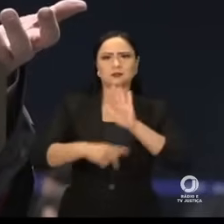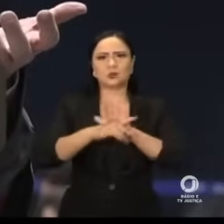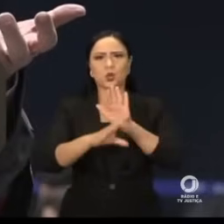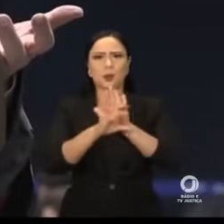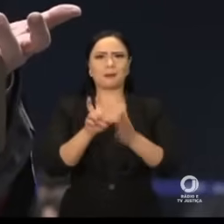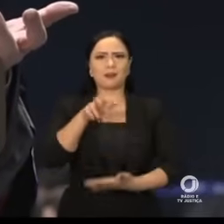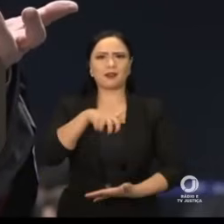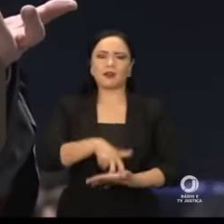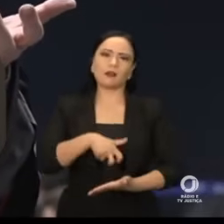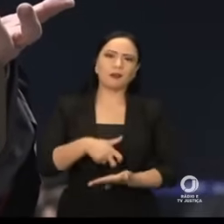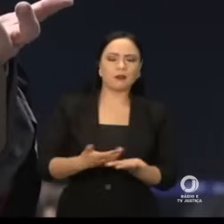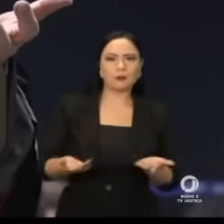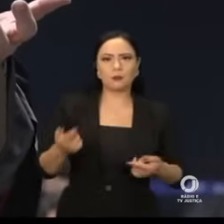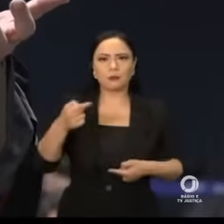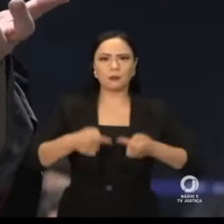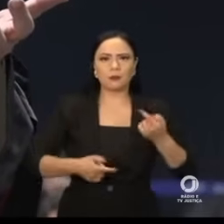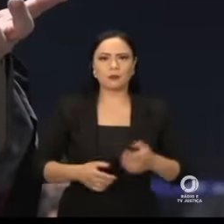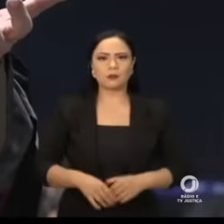Penal.